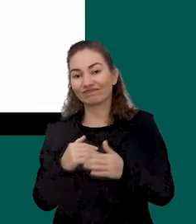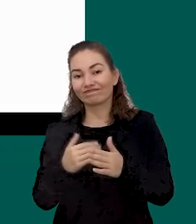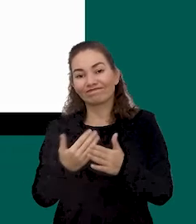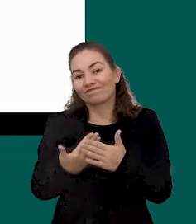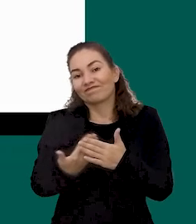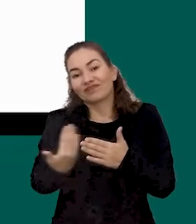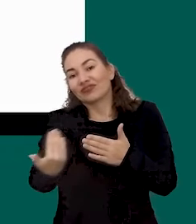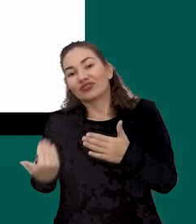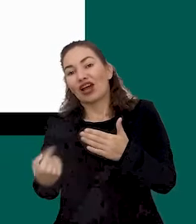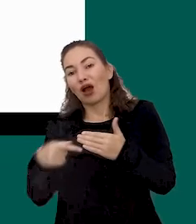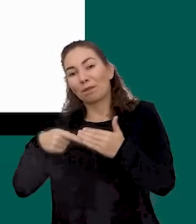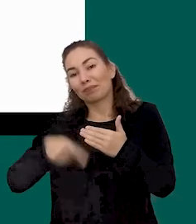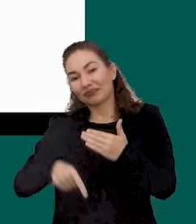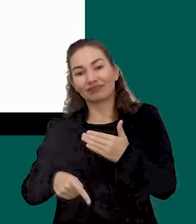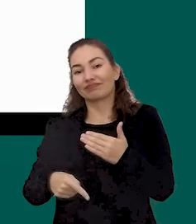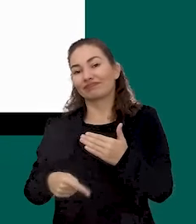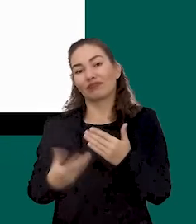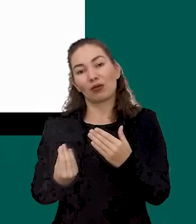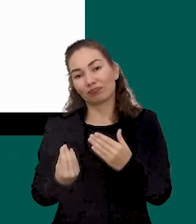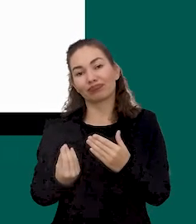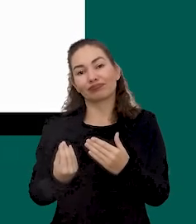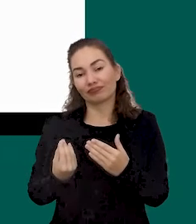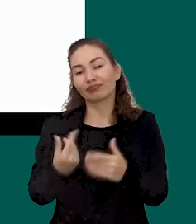nesse gráfico, tá?